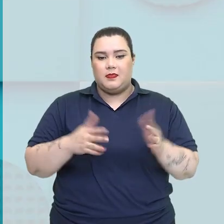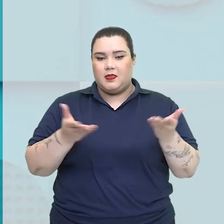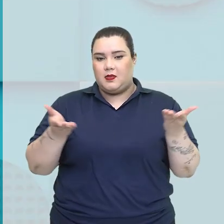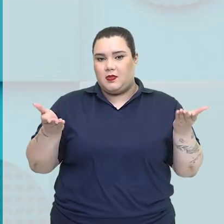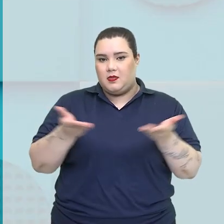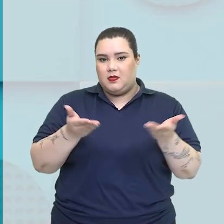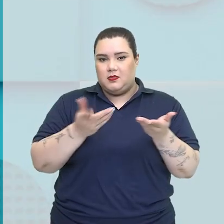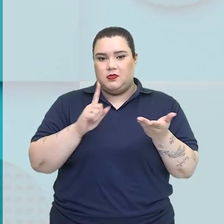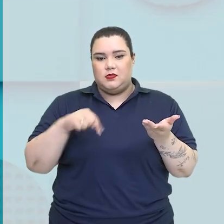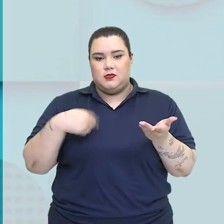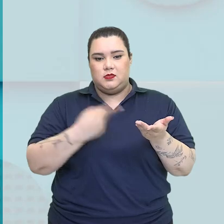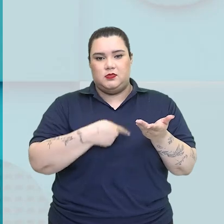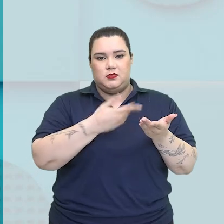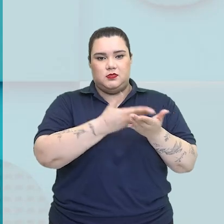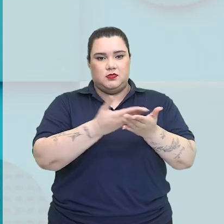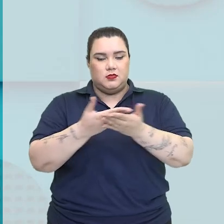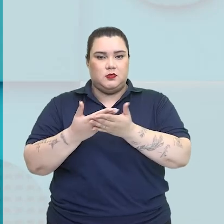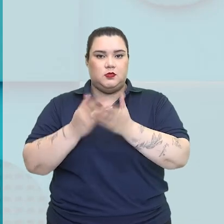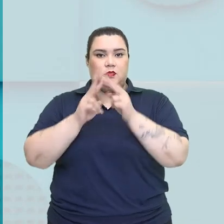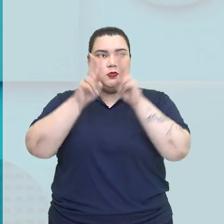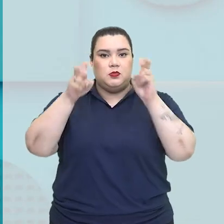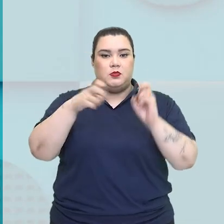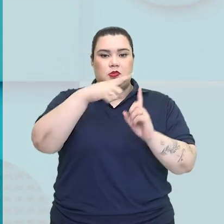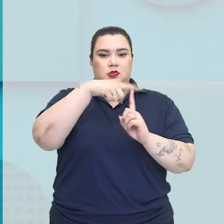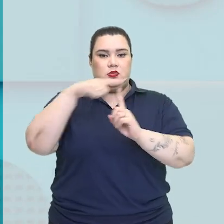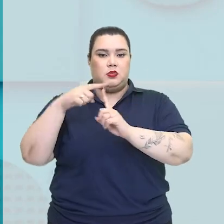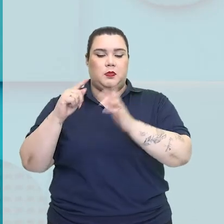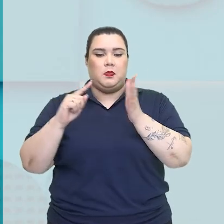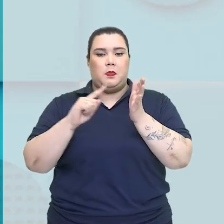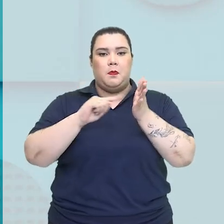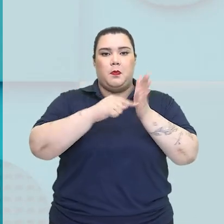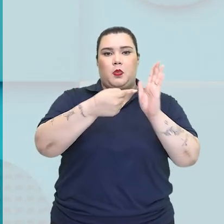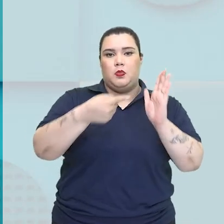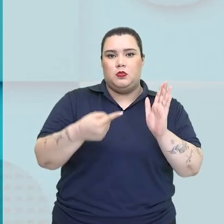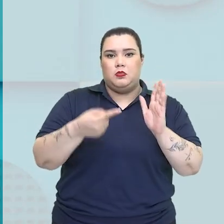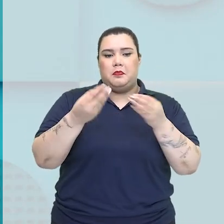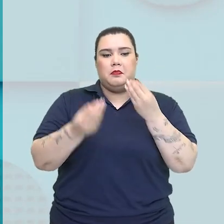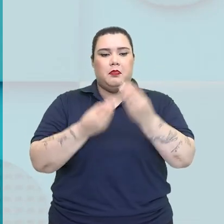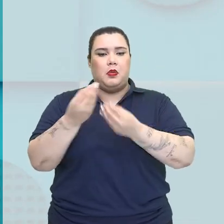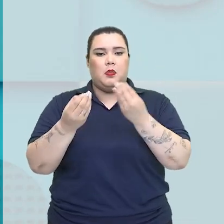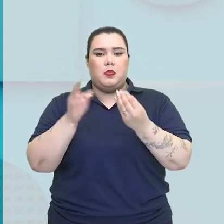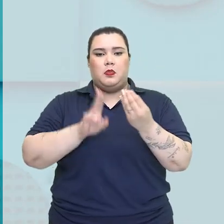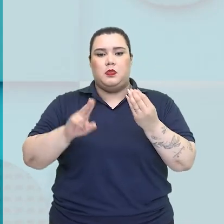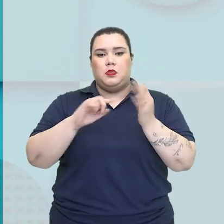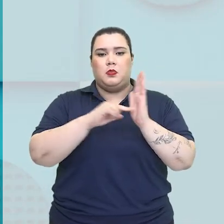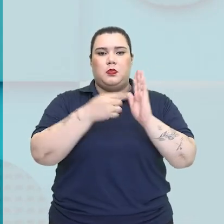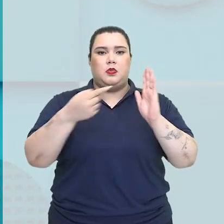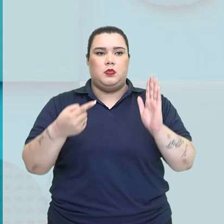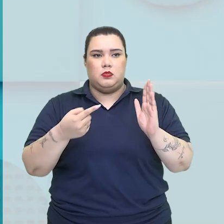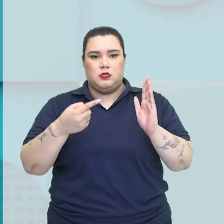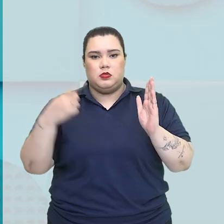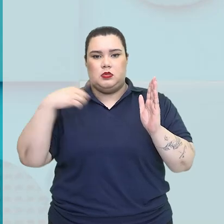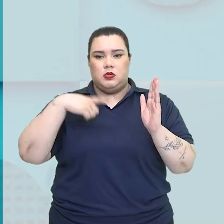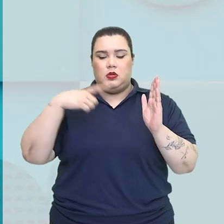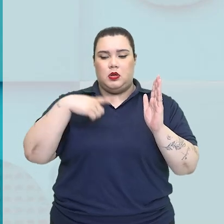Então, vamos falar sobre pontuação. Para que serve a pontuação? A pontuação ela dá